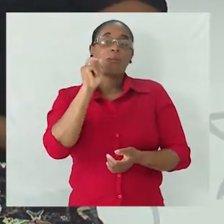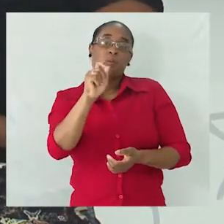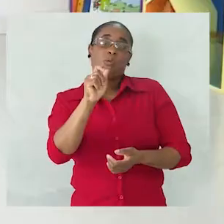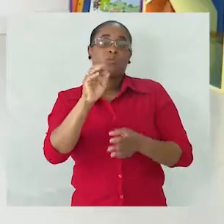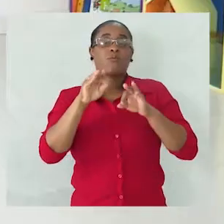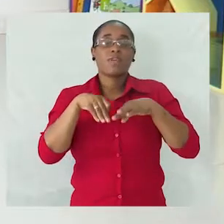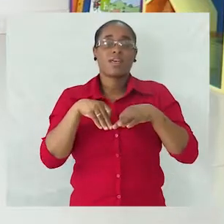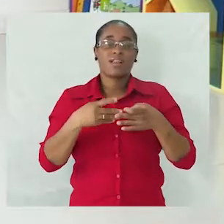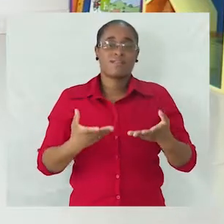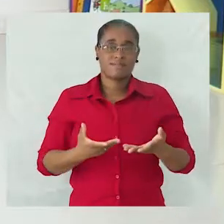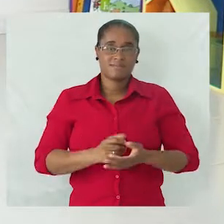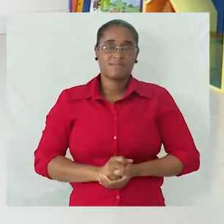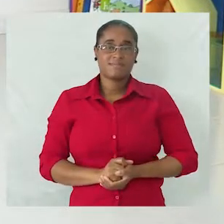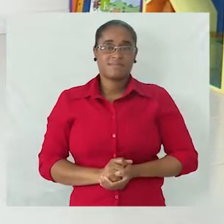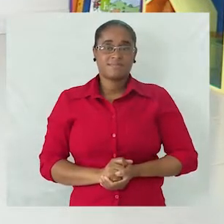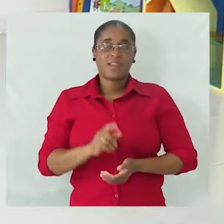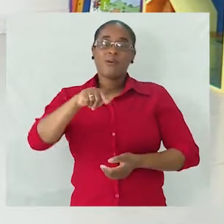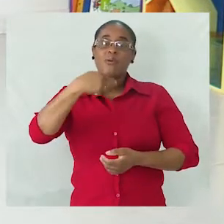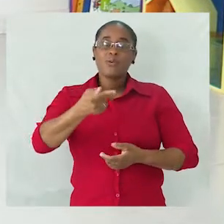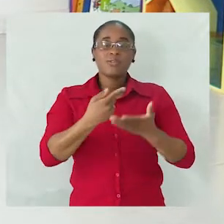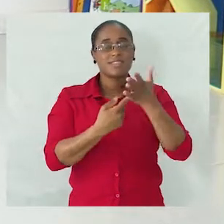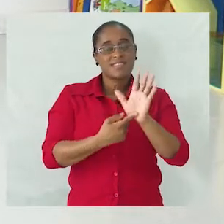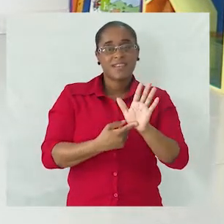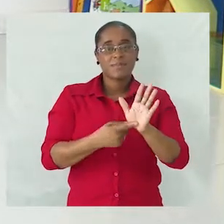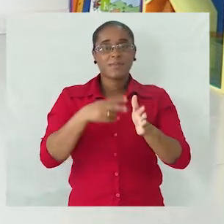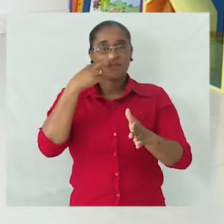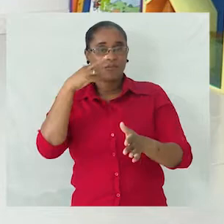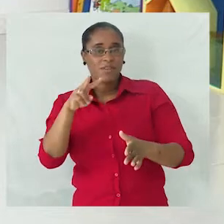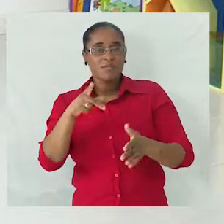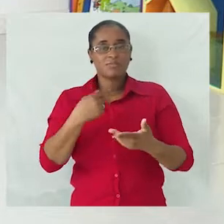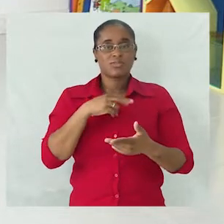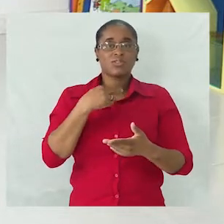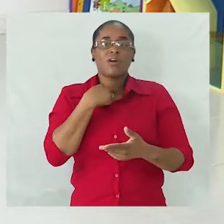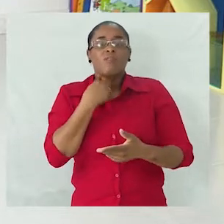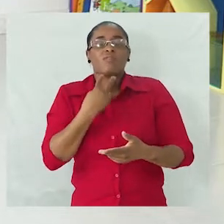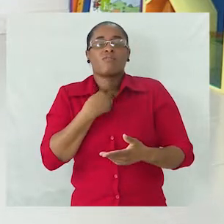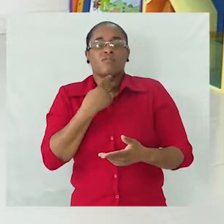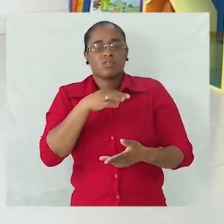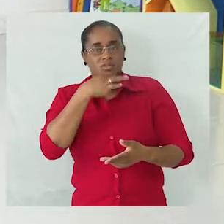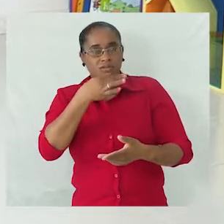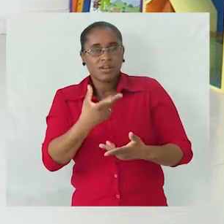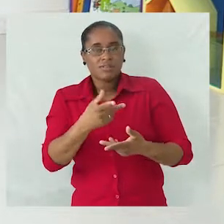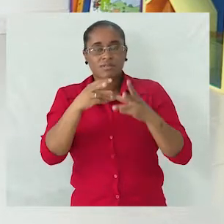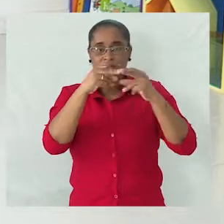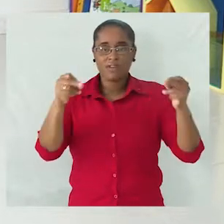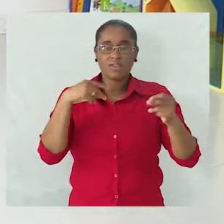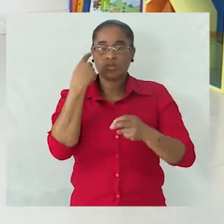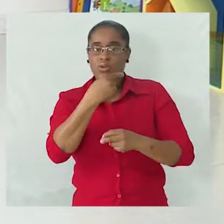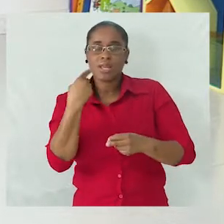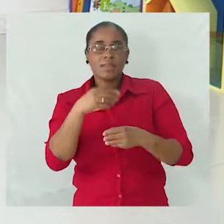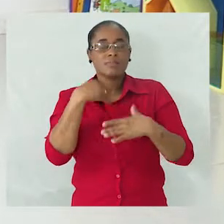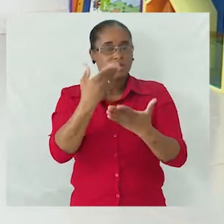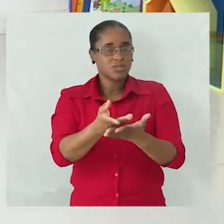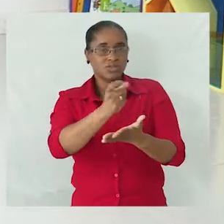final. Outro exemplo para vermos a entoação da voz nas frases da oralidade e a sua